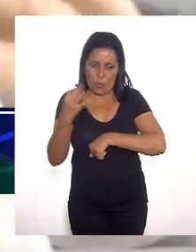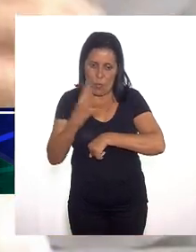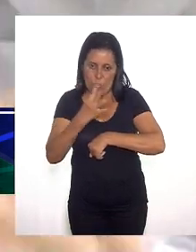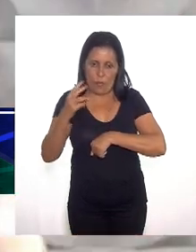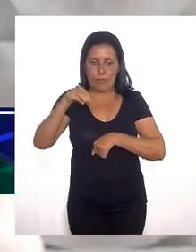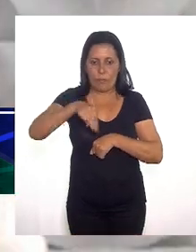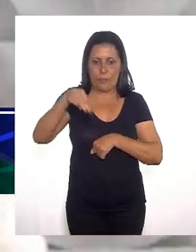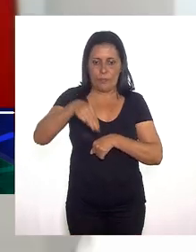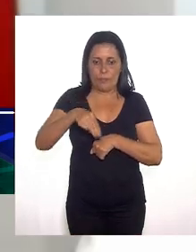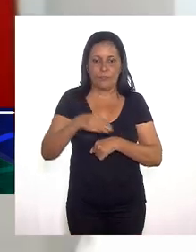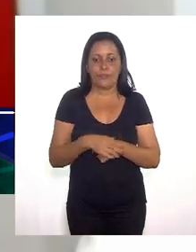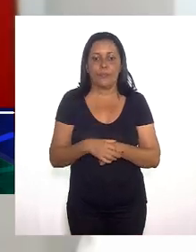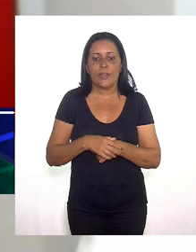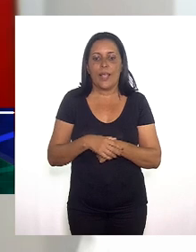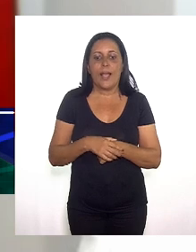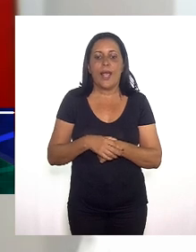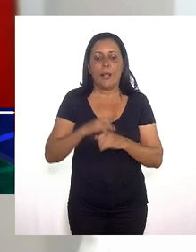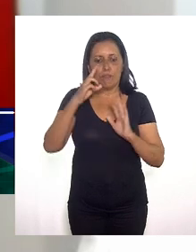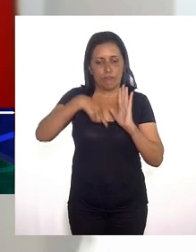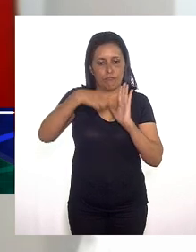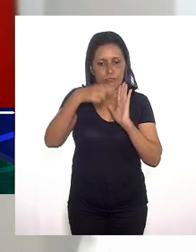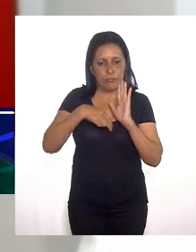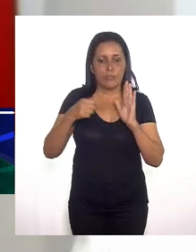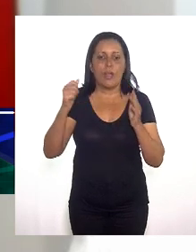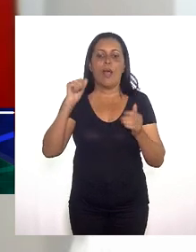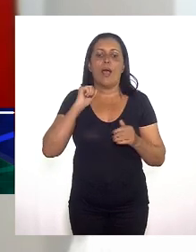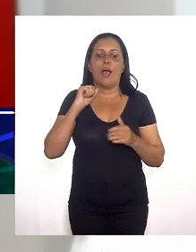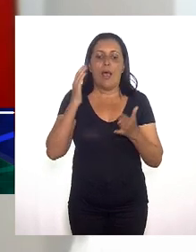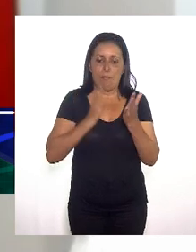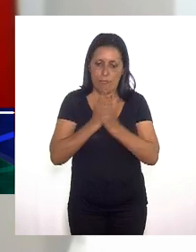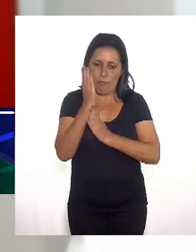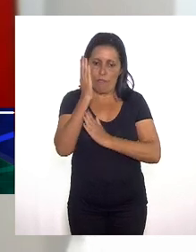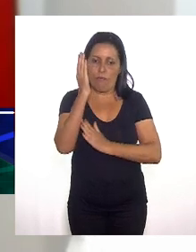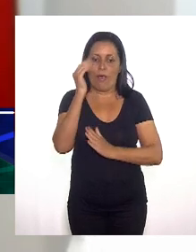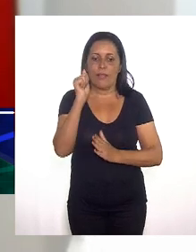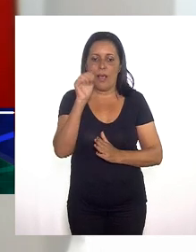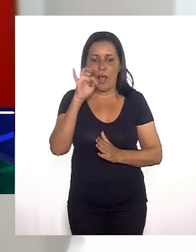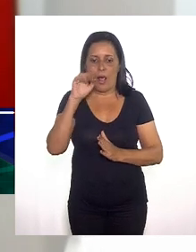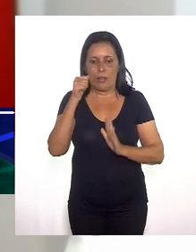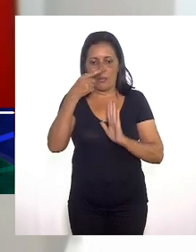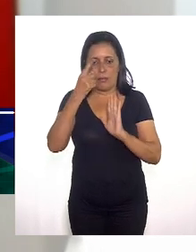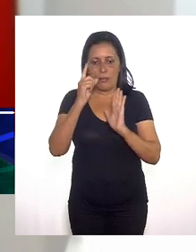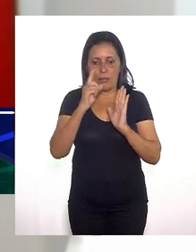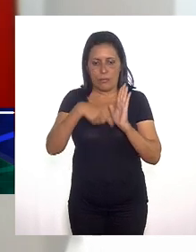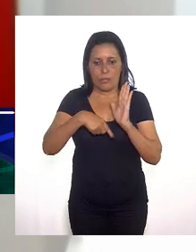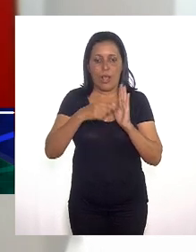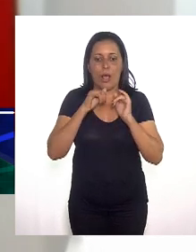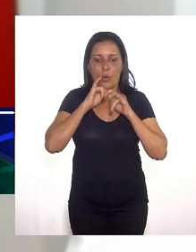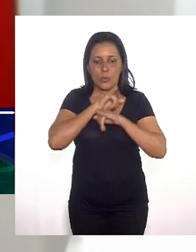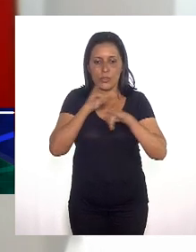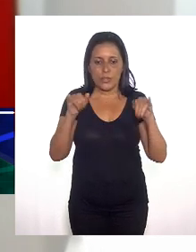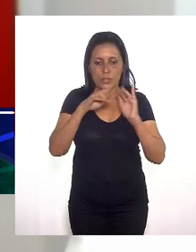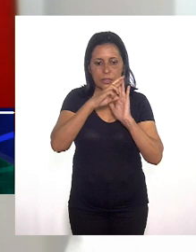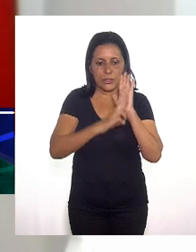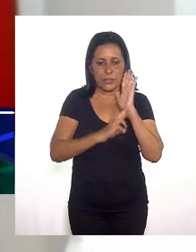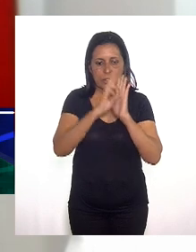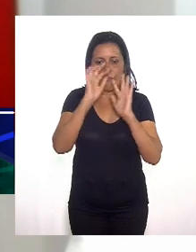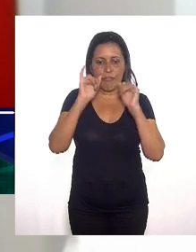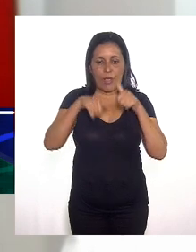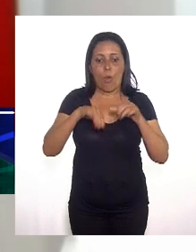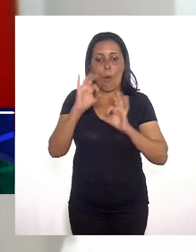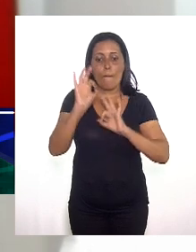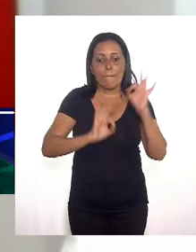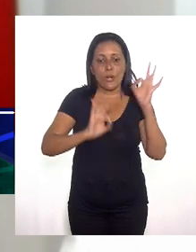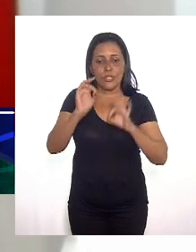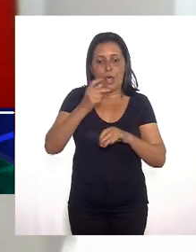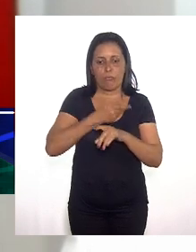minutos. Lida e aprovada a ata, passa-se a ordem do dia. Anuncio. Redação final, assim emendada, projeto de lei